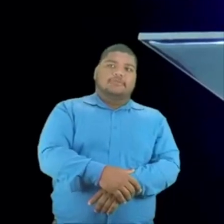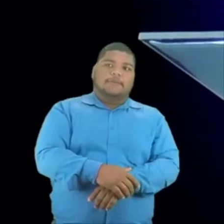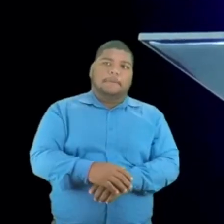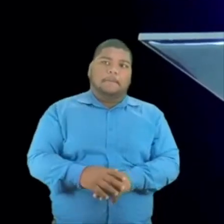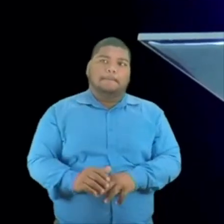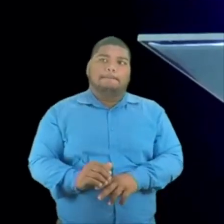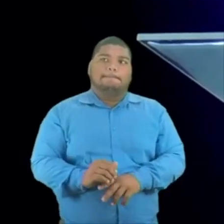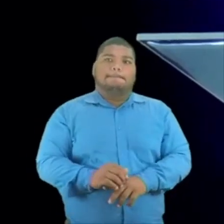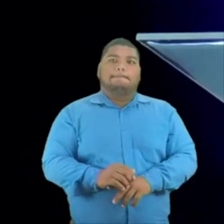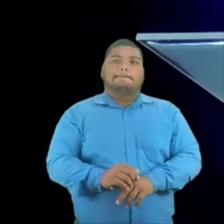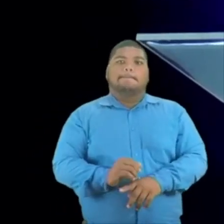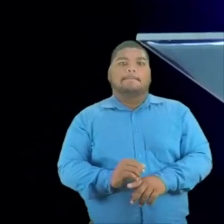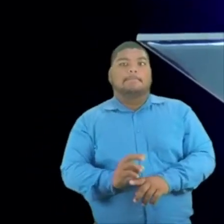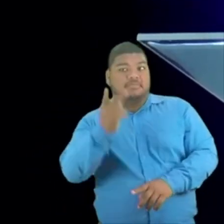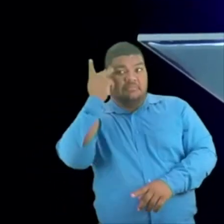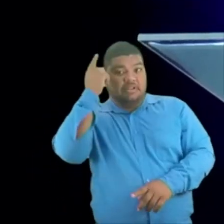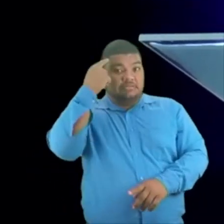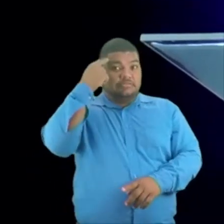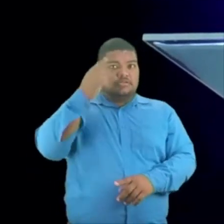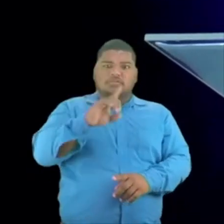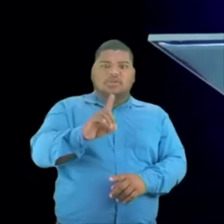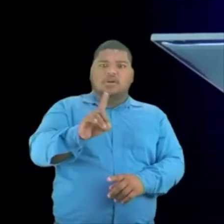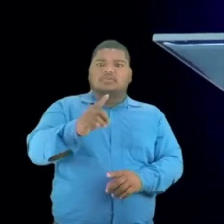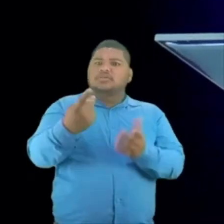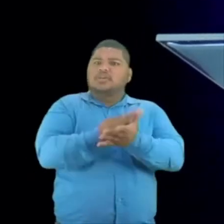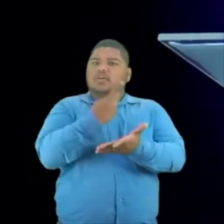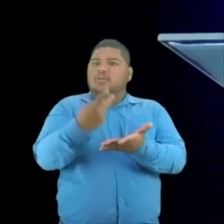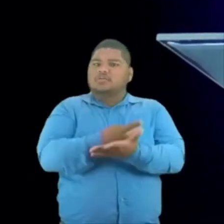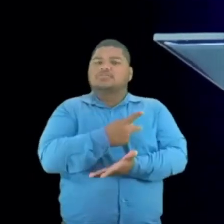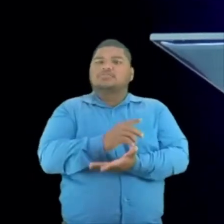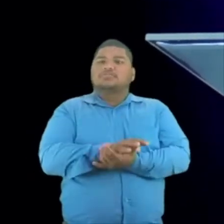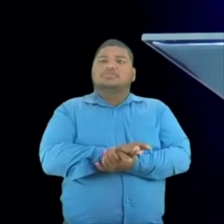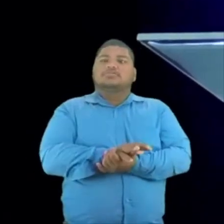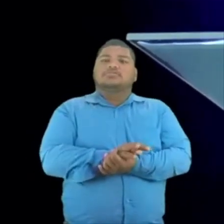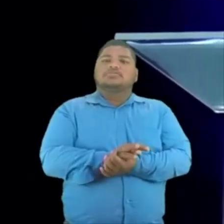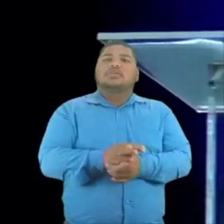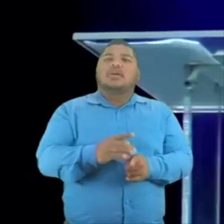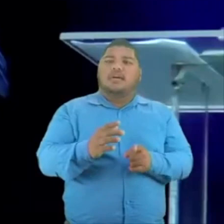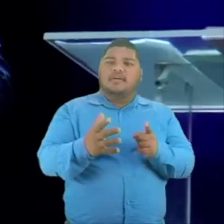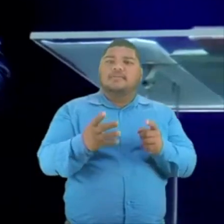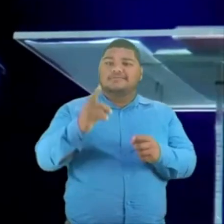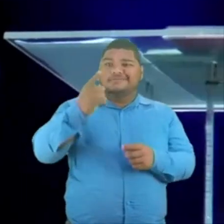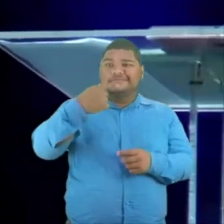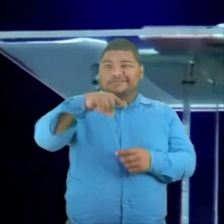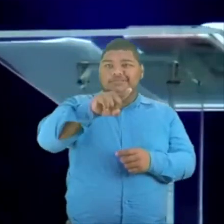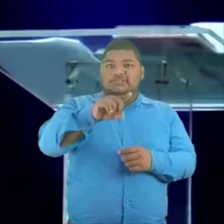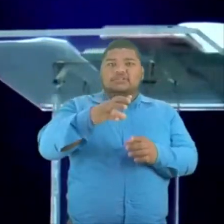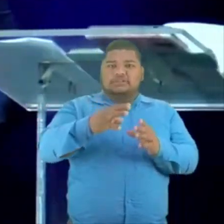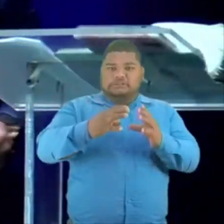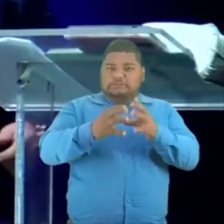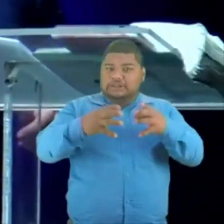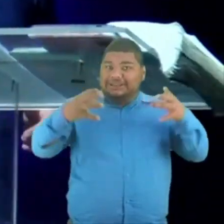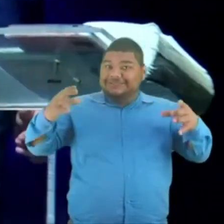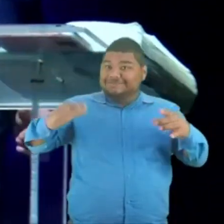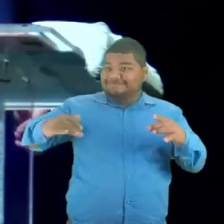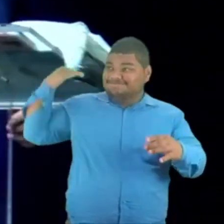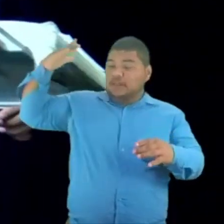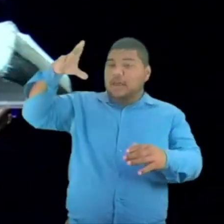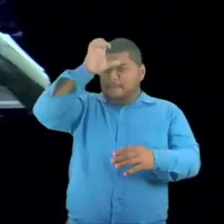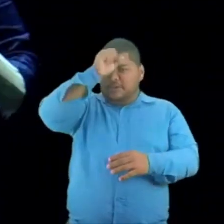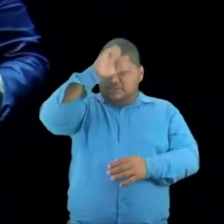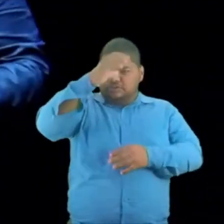ia... Não, meu irmão, está errado isso. Está errado o seu pensamento. Você vai porque você quer crescer, você vai porque você quer aprender de